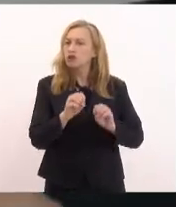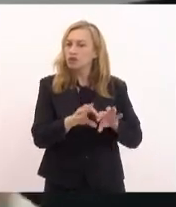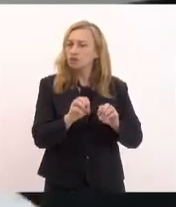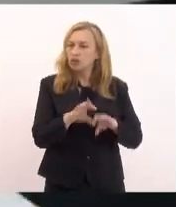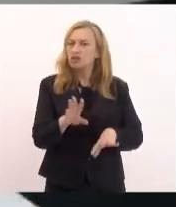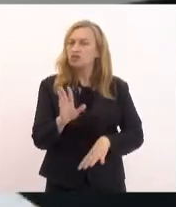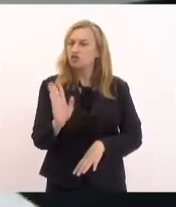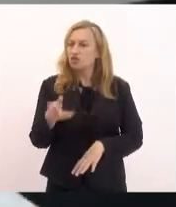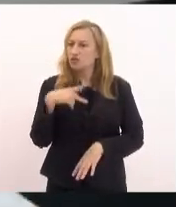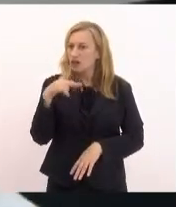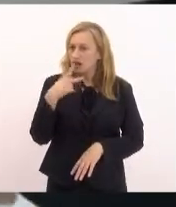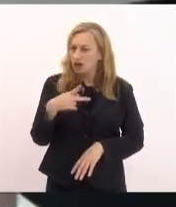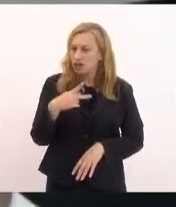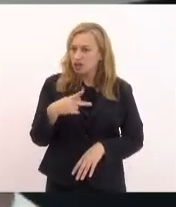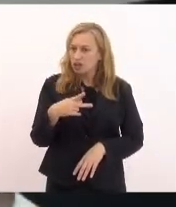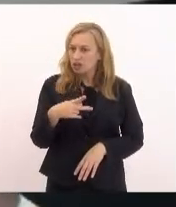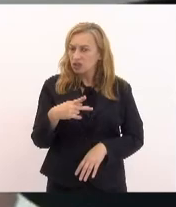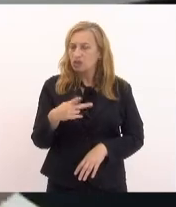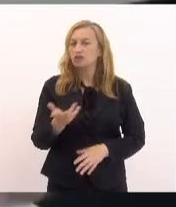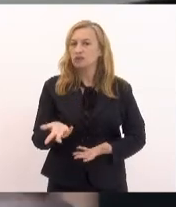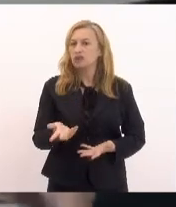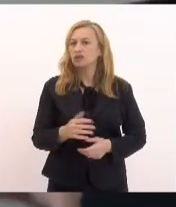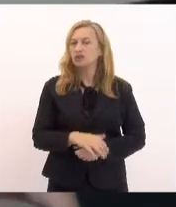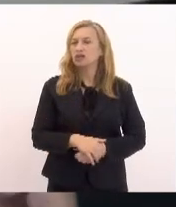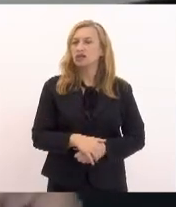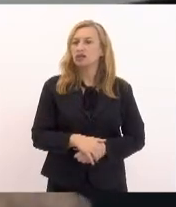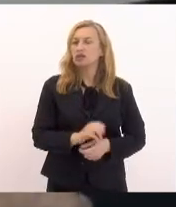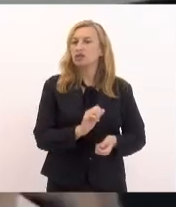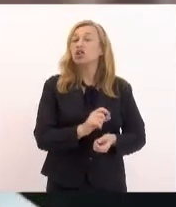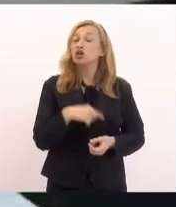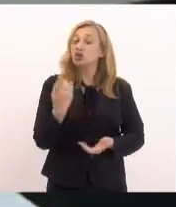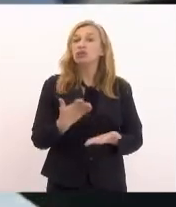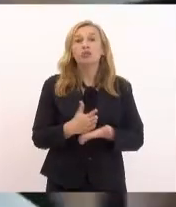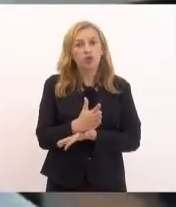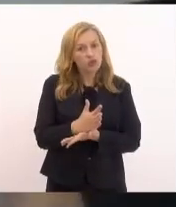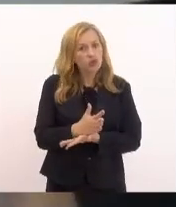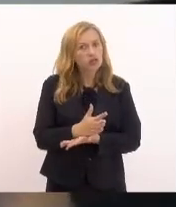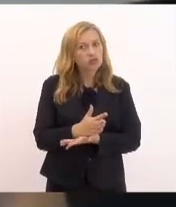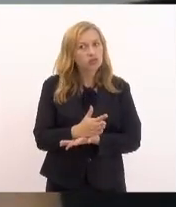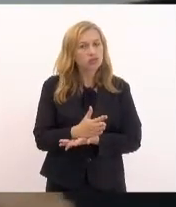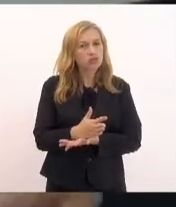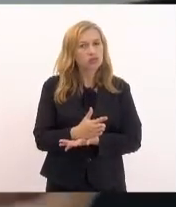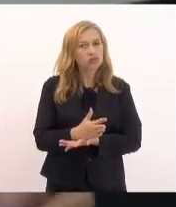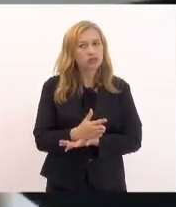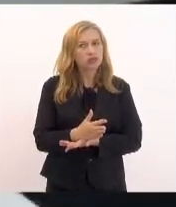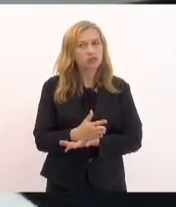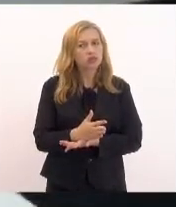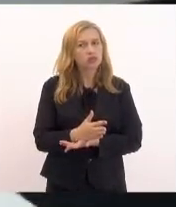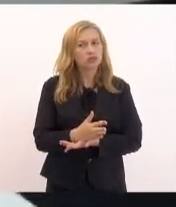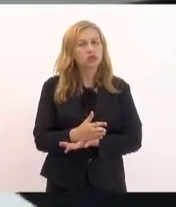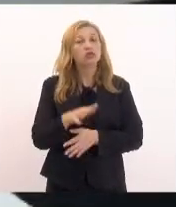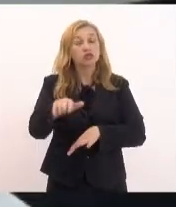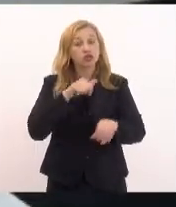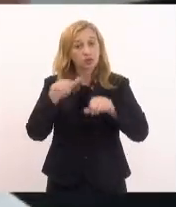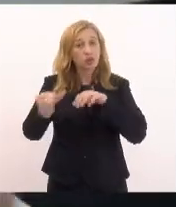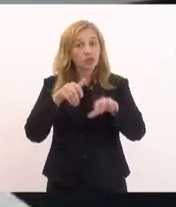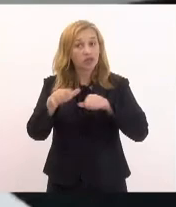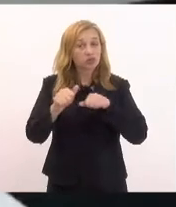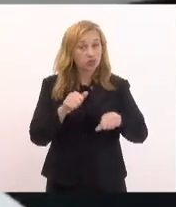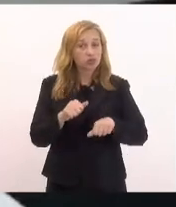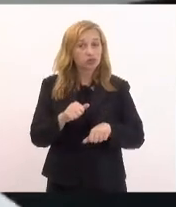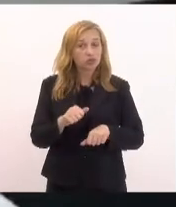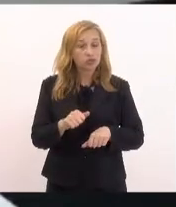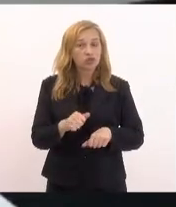eu citei, tinham sido sobrestados, né, e que nós aprovamos, né, na Assembleia Legislativa o chamamento de concursados.